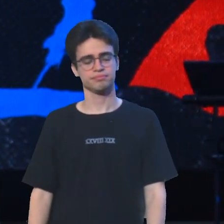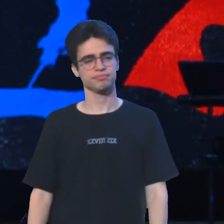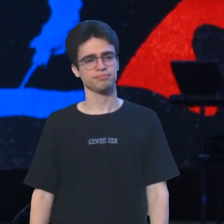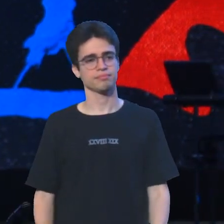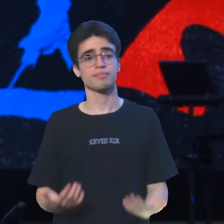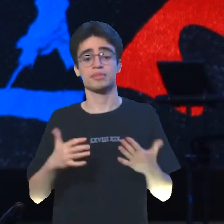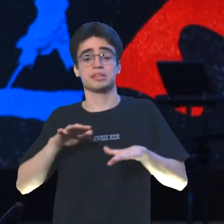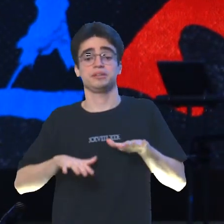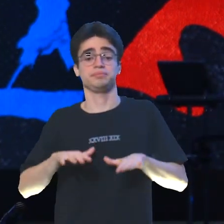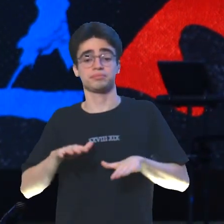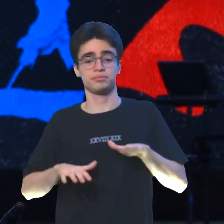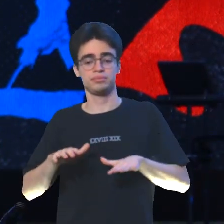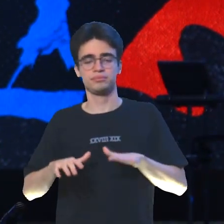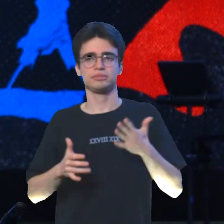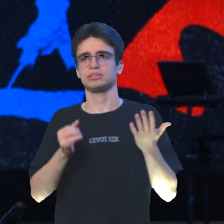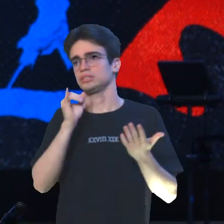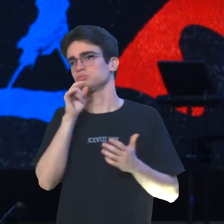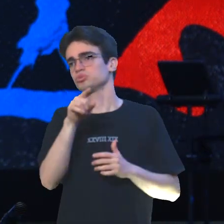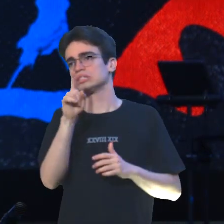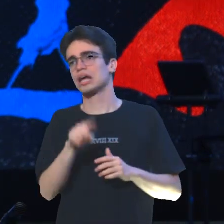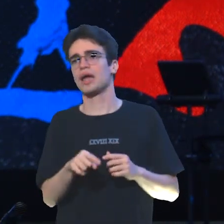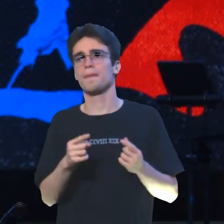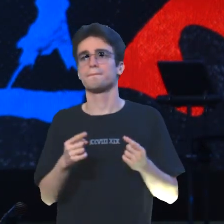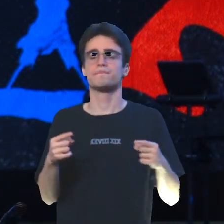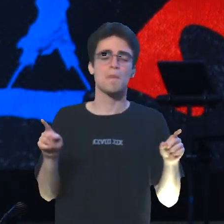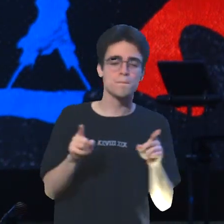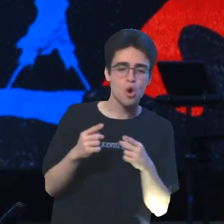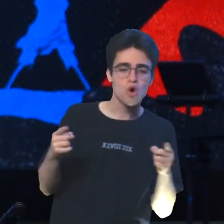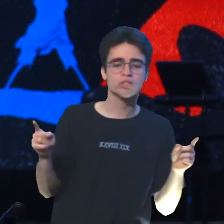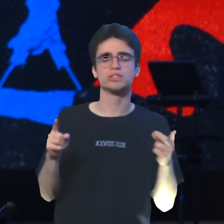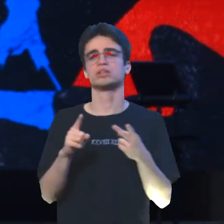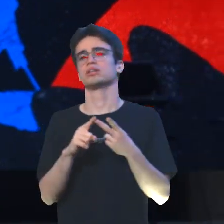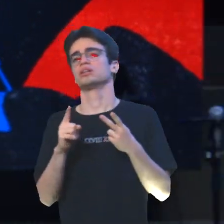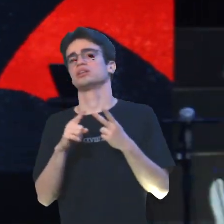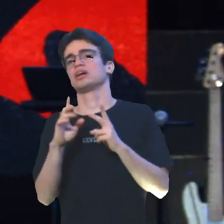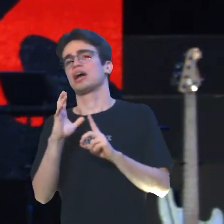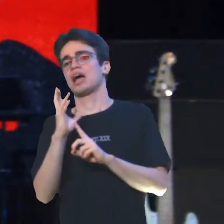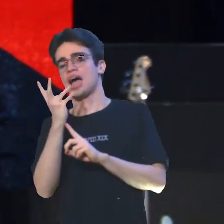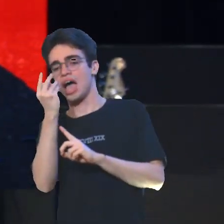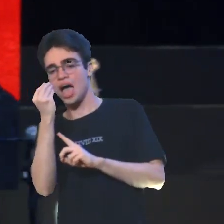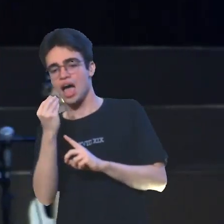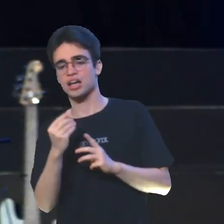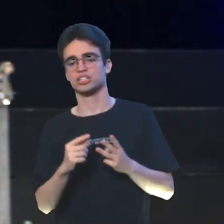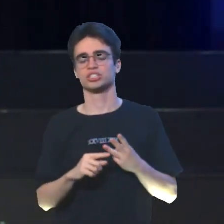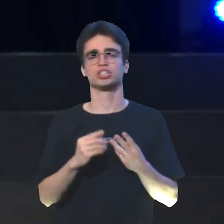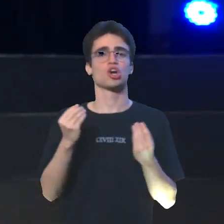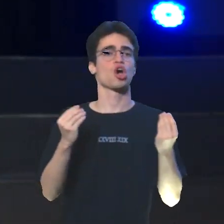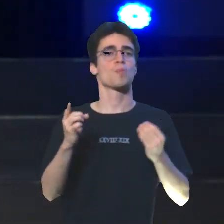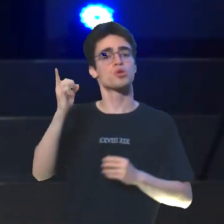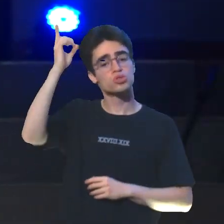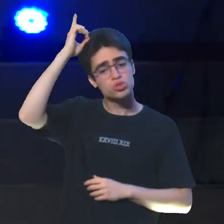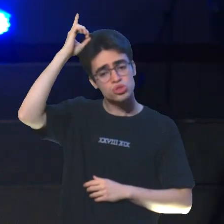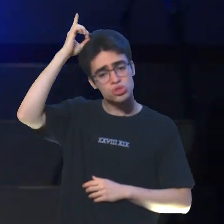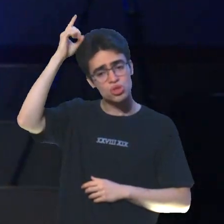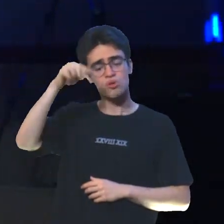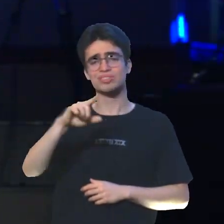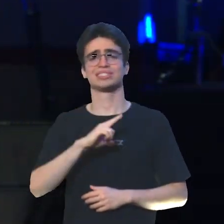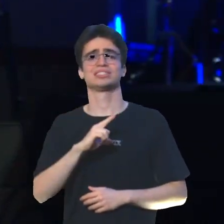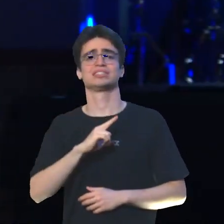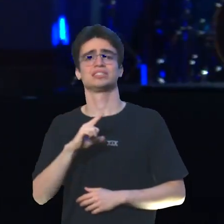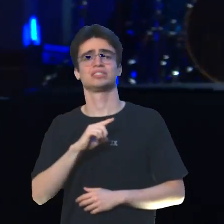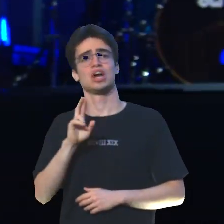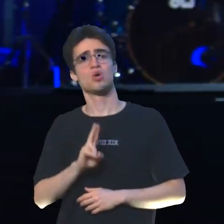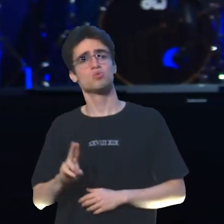Talvez você seja um músico, um artista. Quais são os seus dons que você pode usar